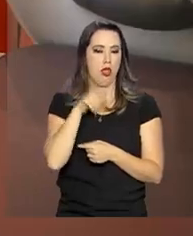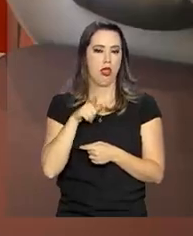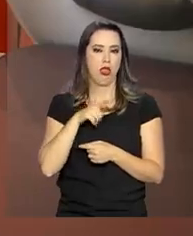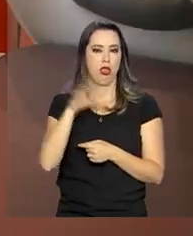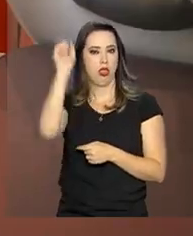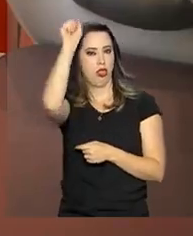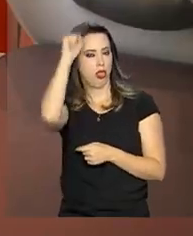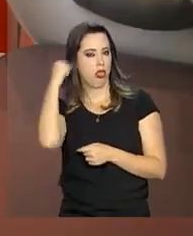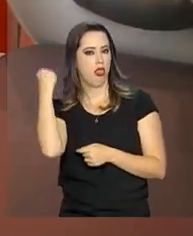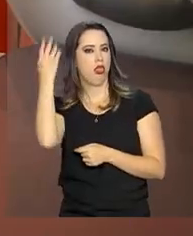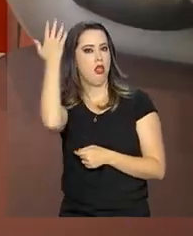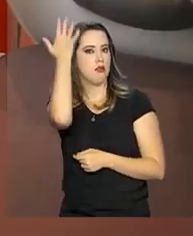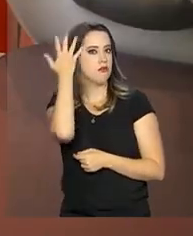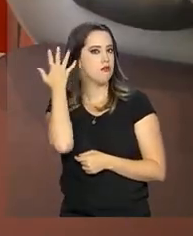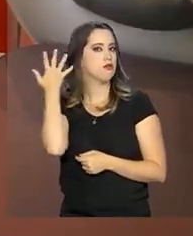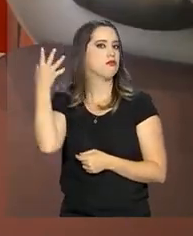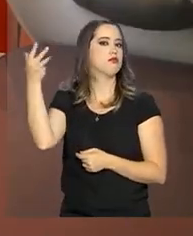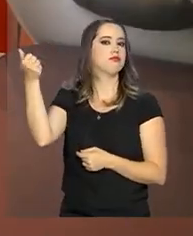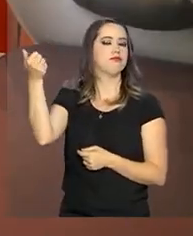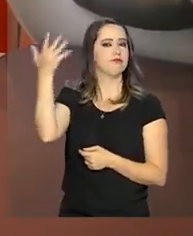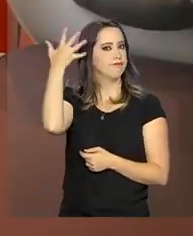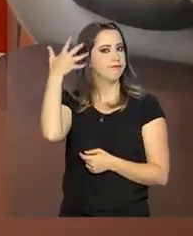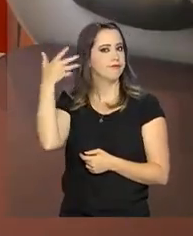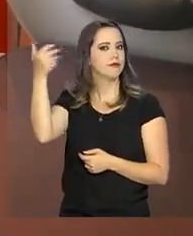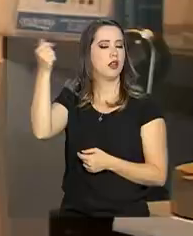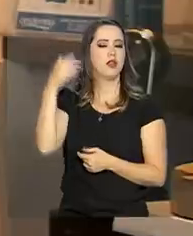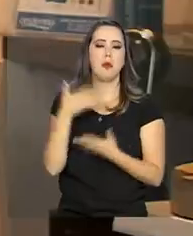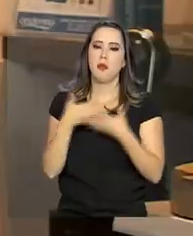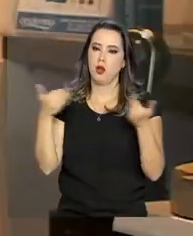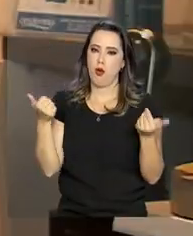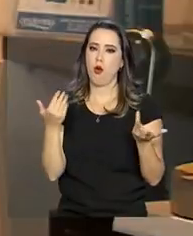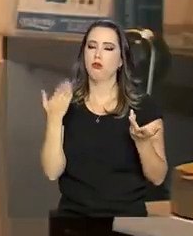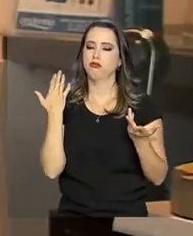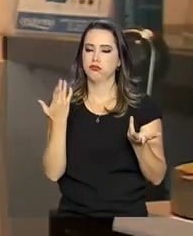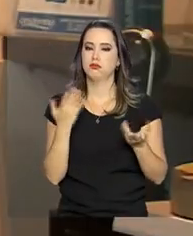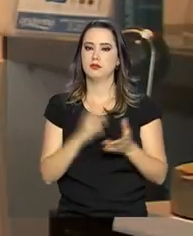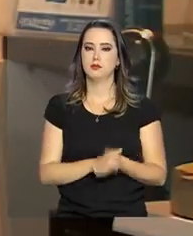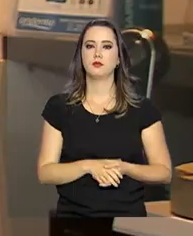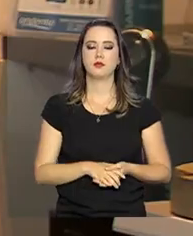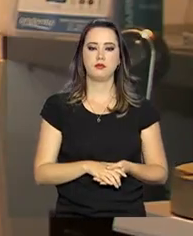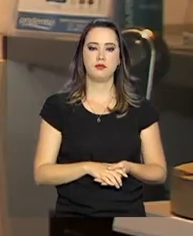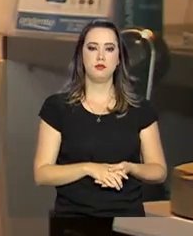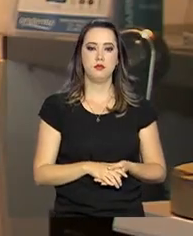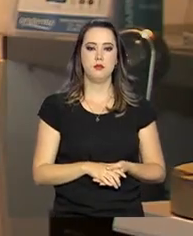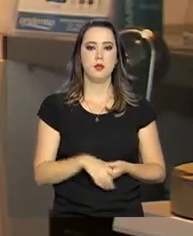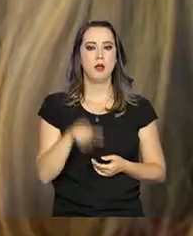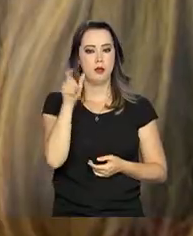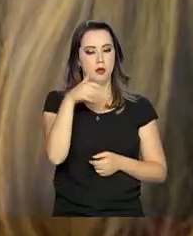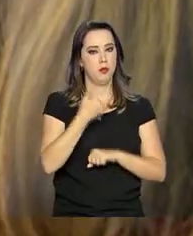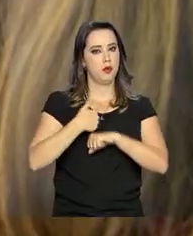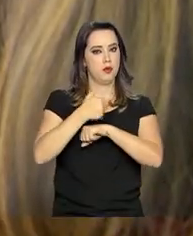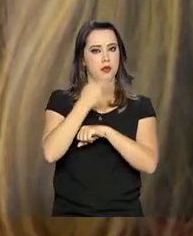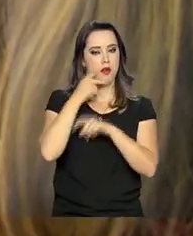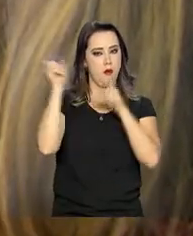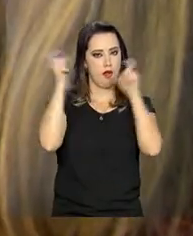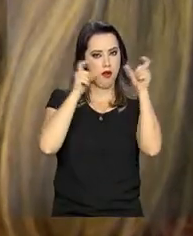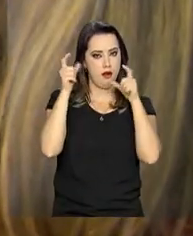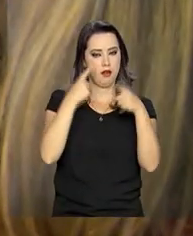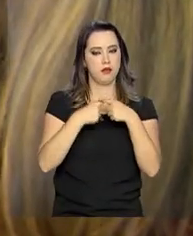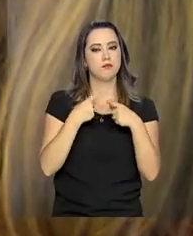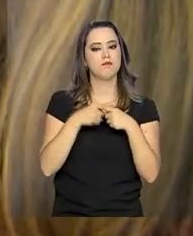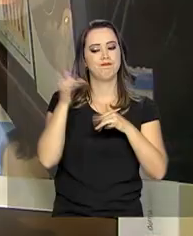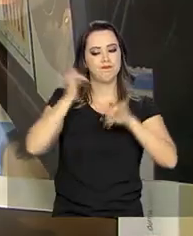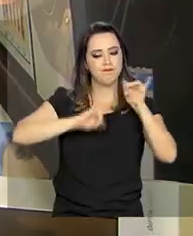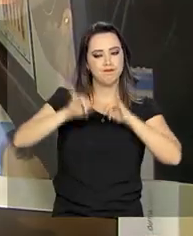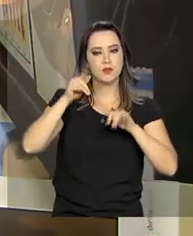um cabelo tratado sem formol tem um brilho diferenciado. Além disso, especialistas alertam, o formol é prejudicial